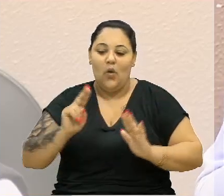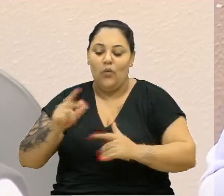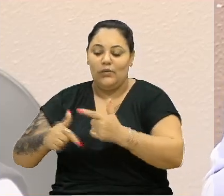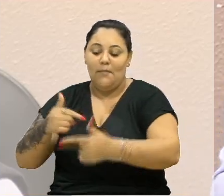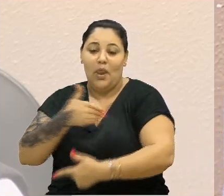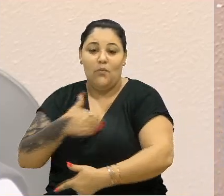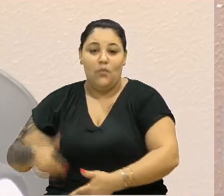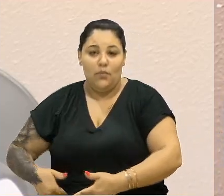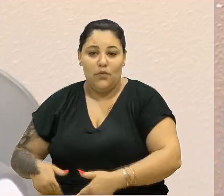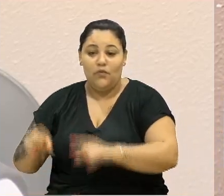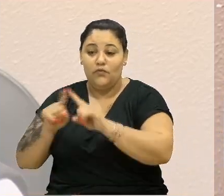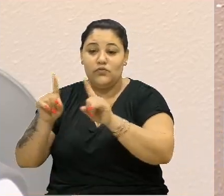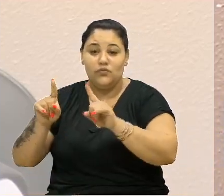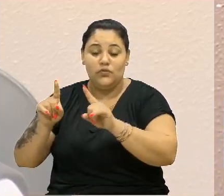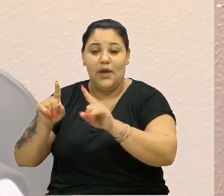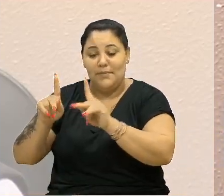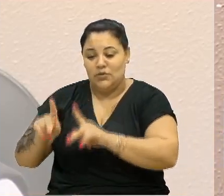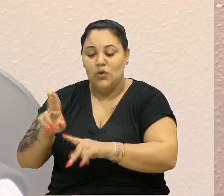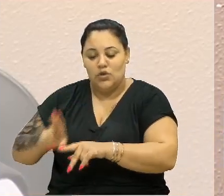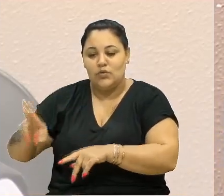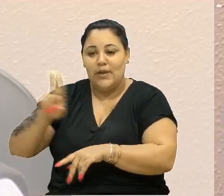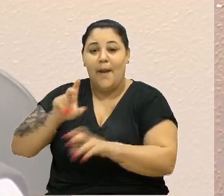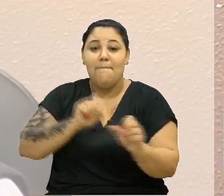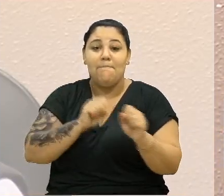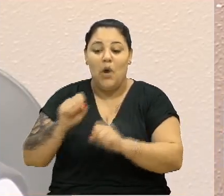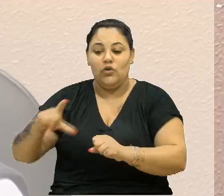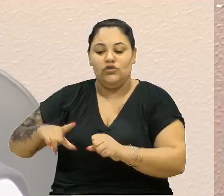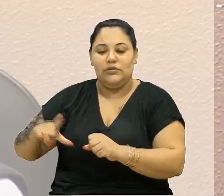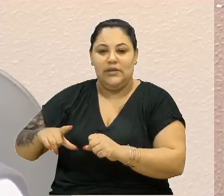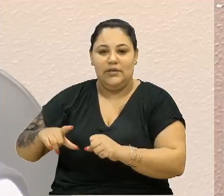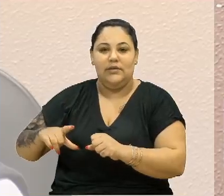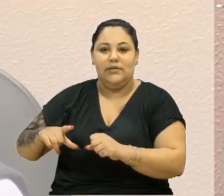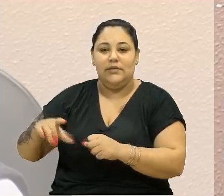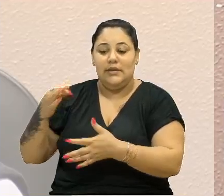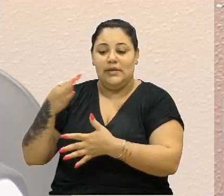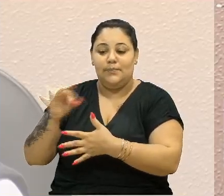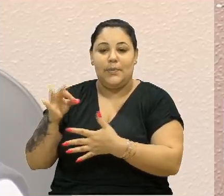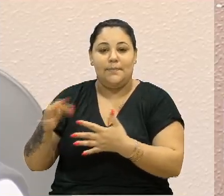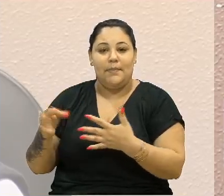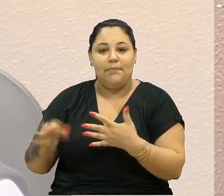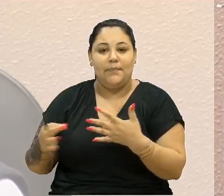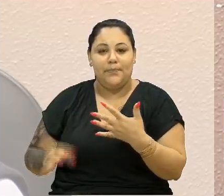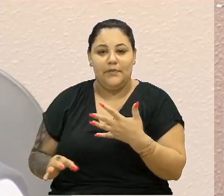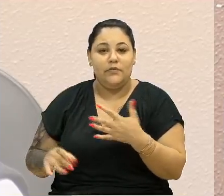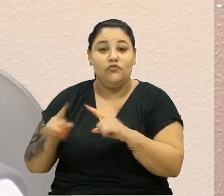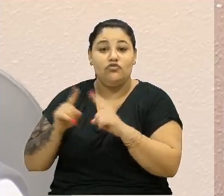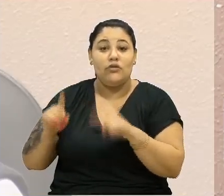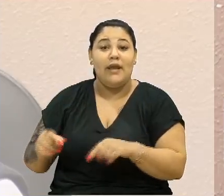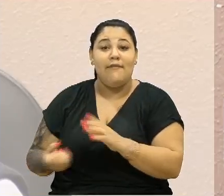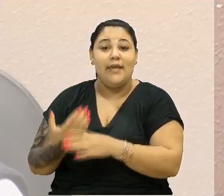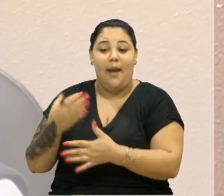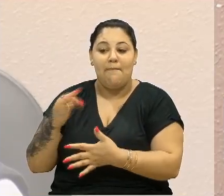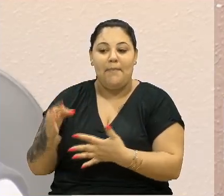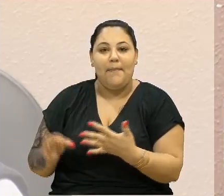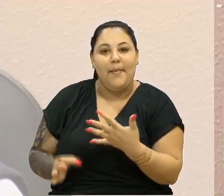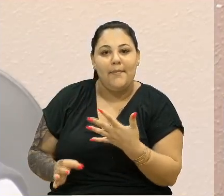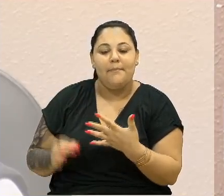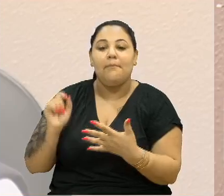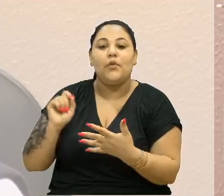servidores, possam estabelecer requisitos, critérios, para que,